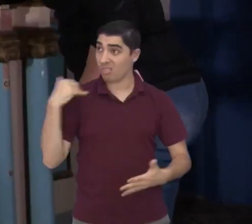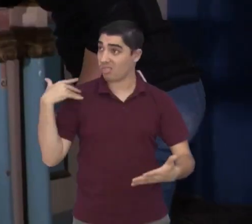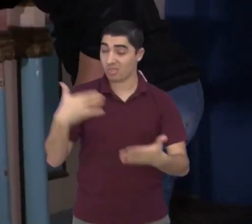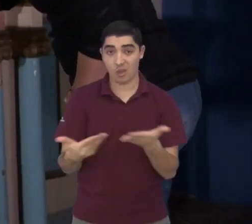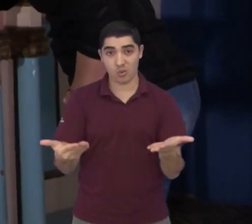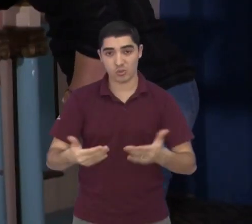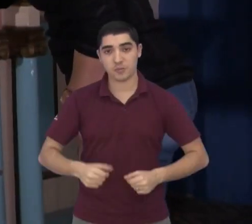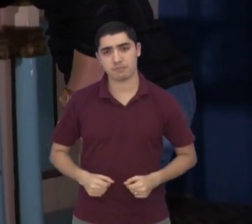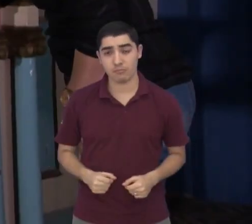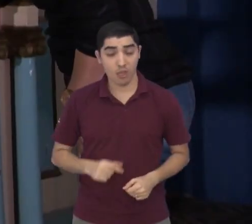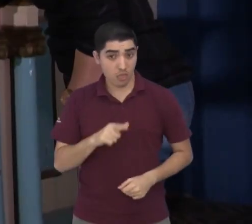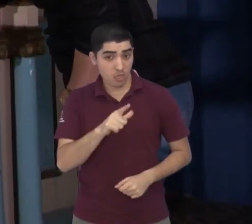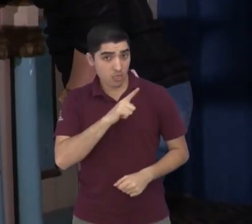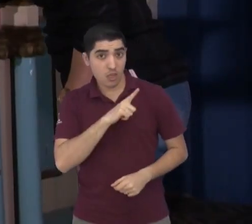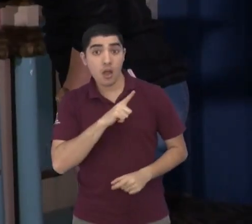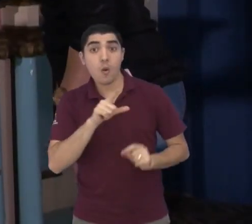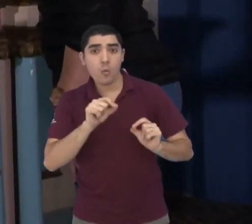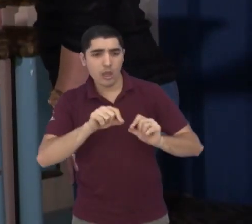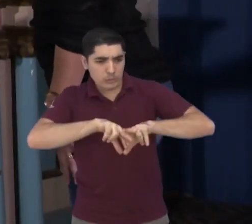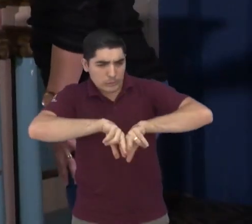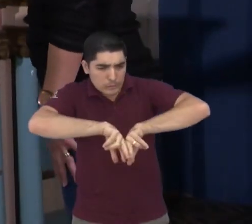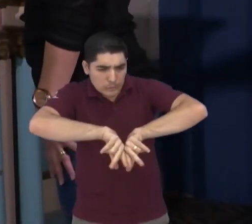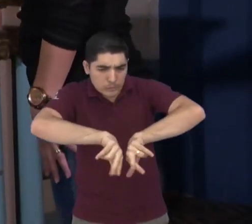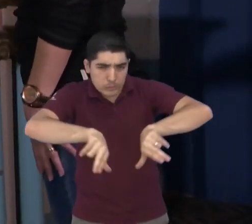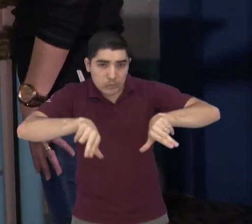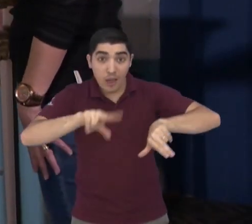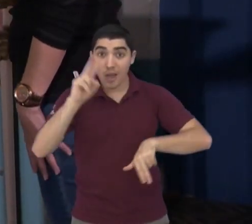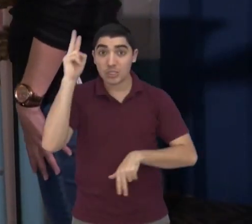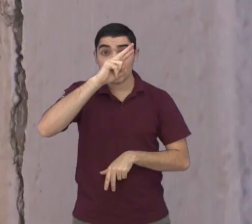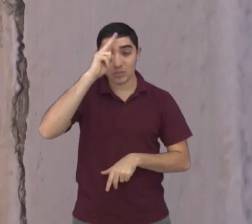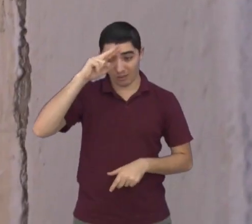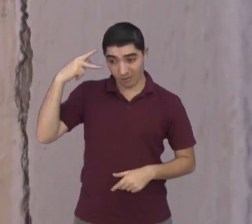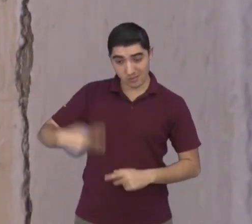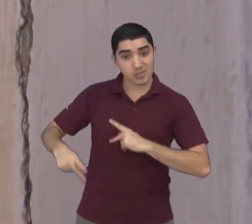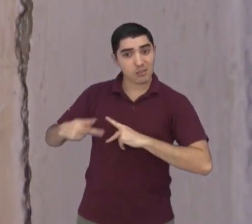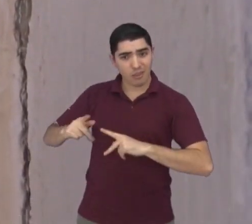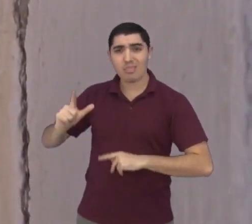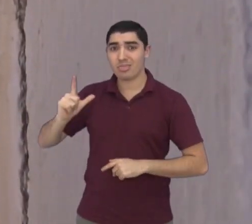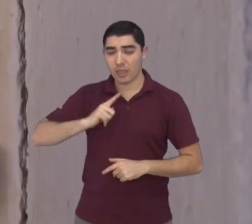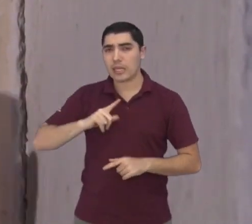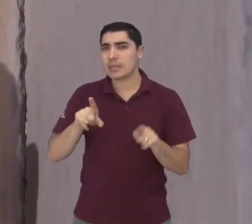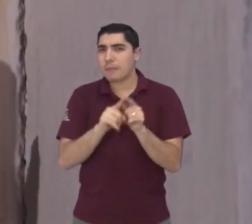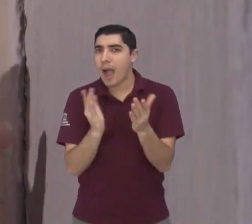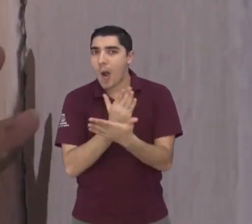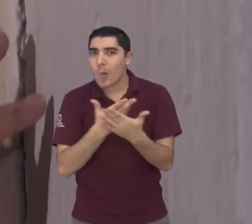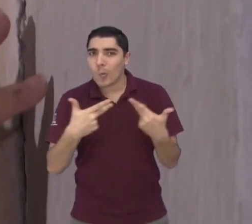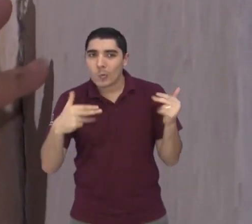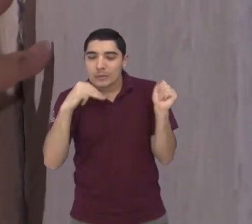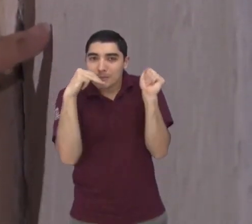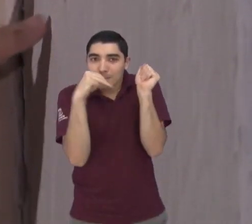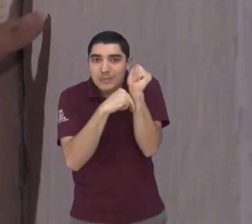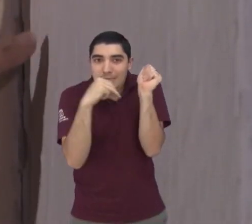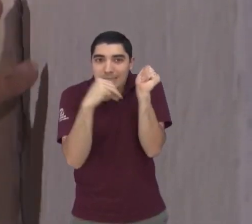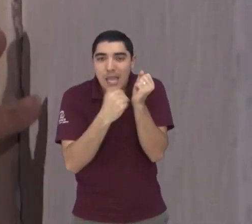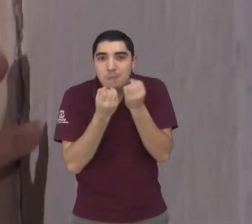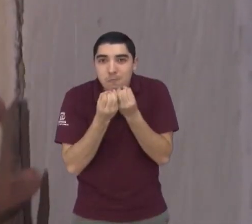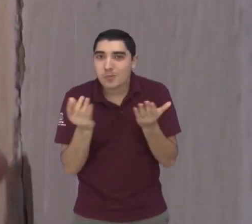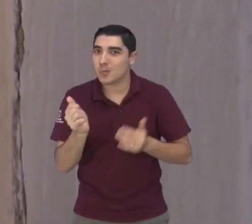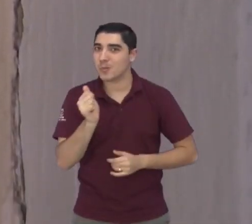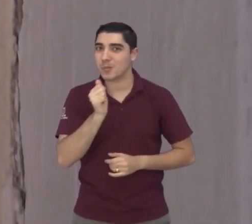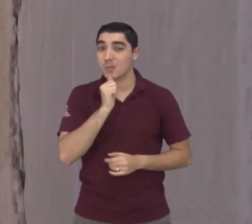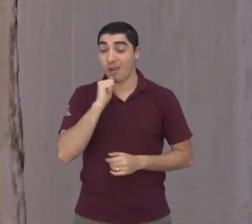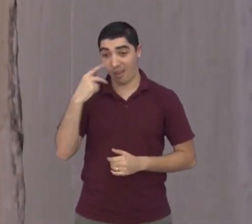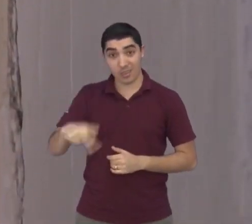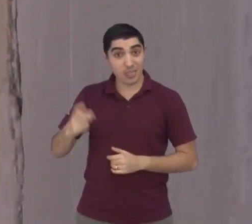Lá está um dos principais achados da história da cidade, além dos mistérios mais enigmáticos da cultura